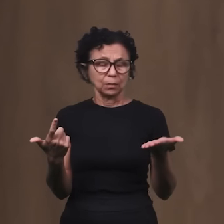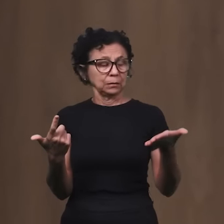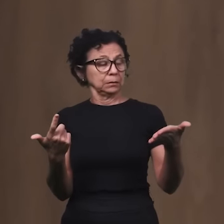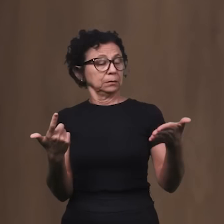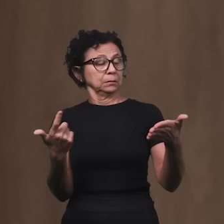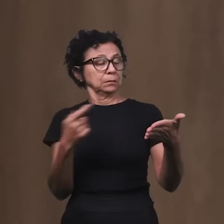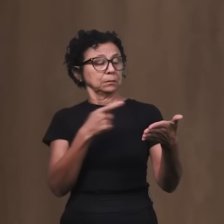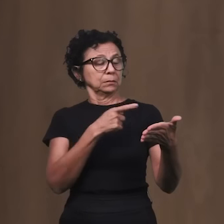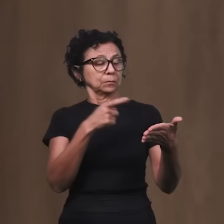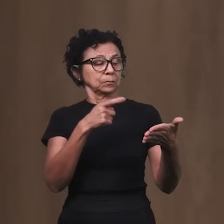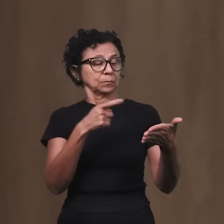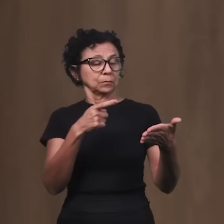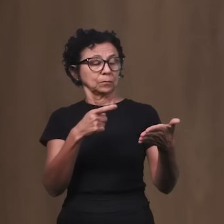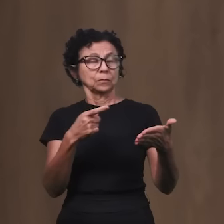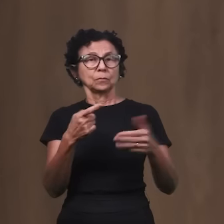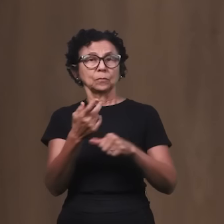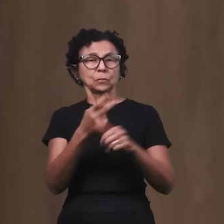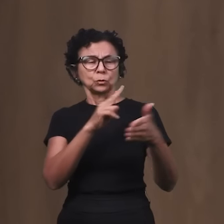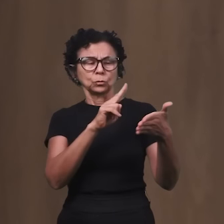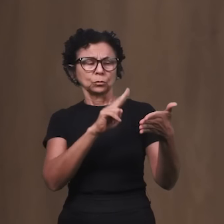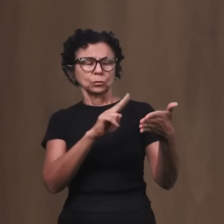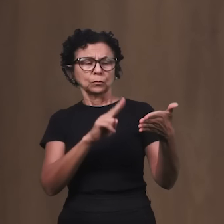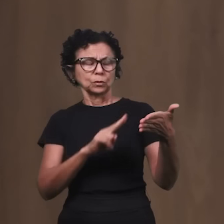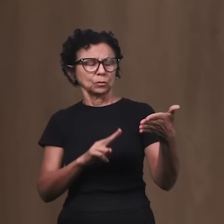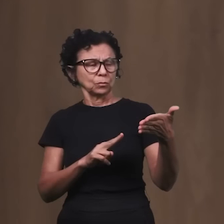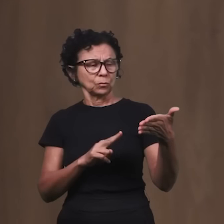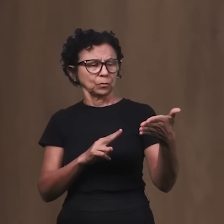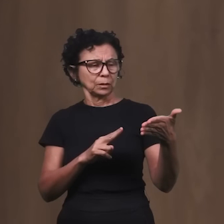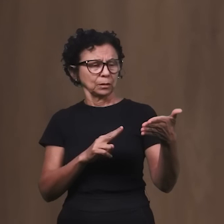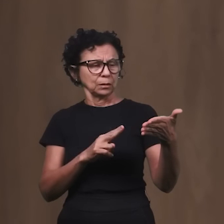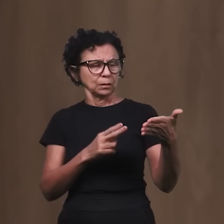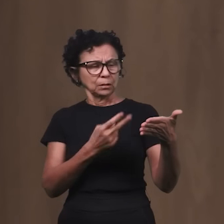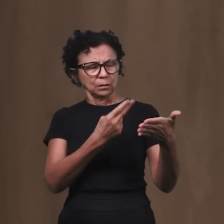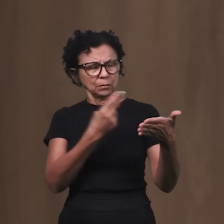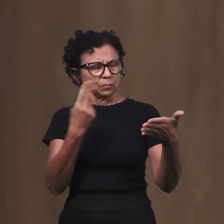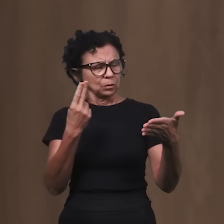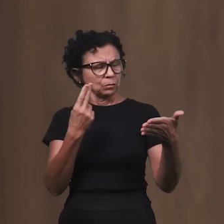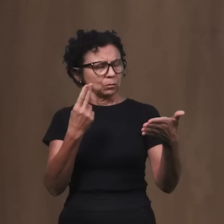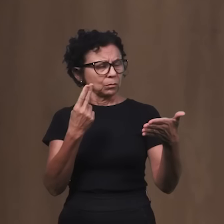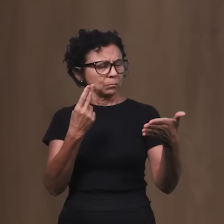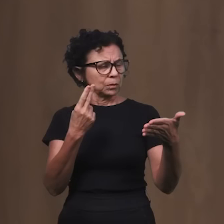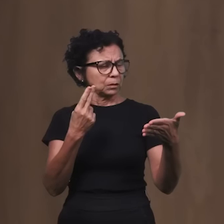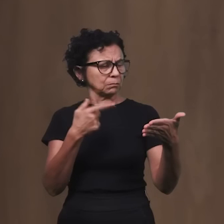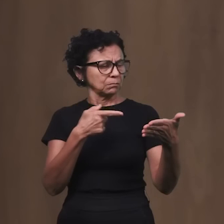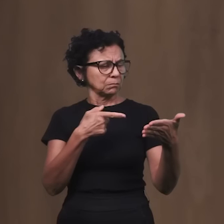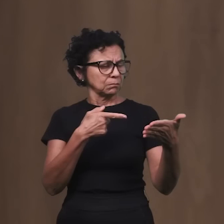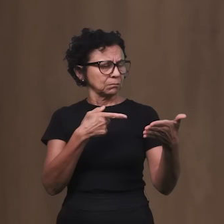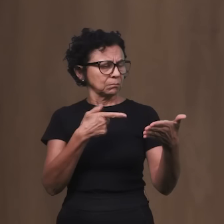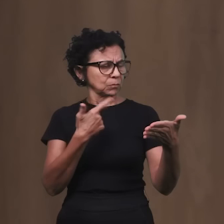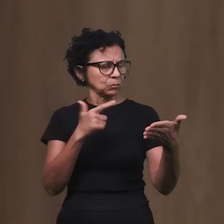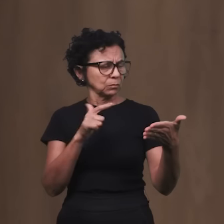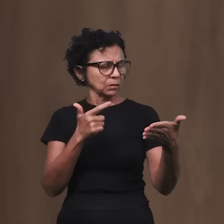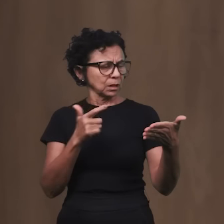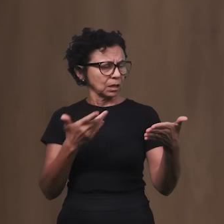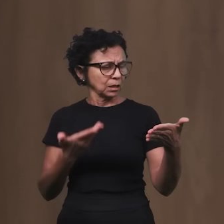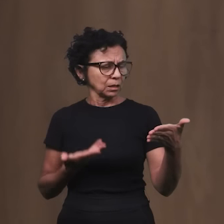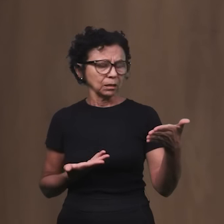Afoito, e estou lá, passando os nomes, não vi meu nome na medicina. Aparentemente eu fiquei